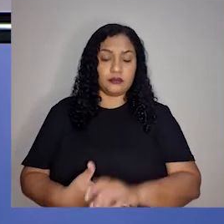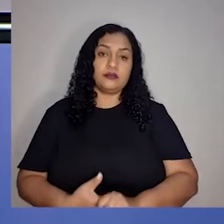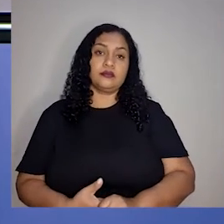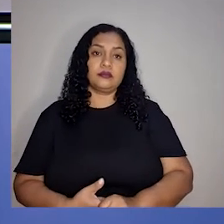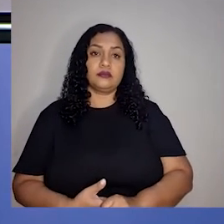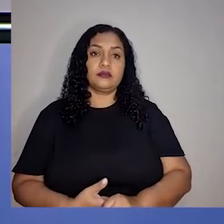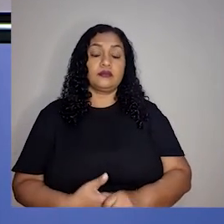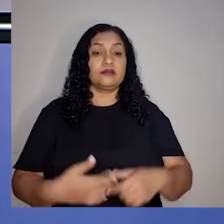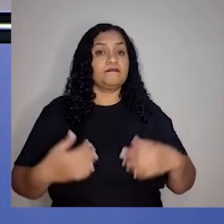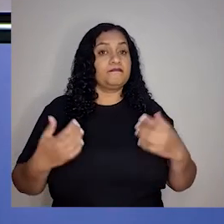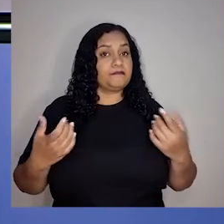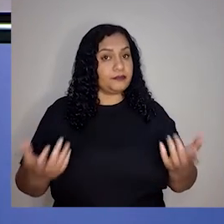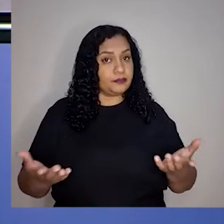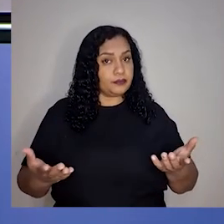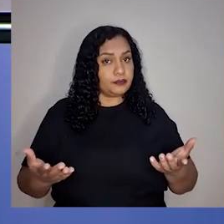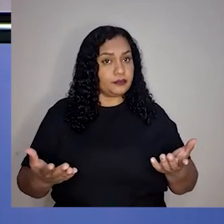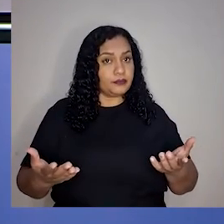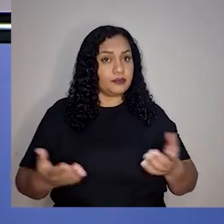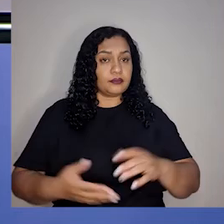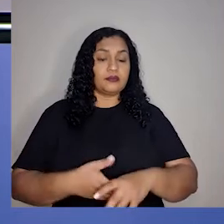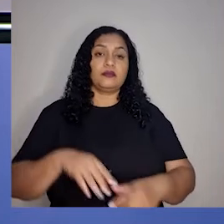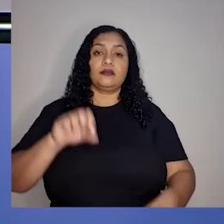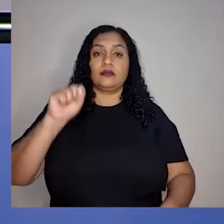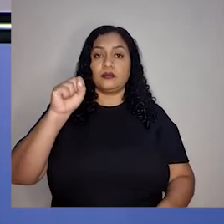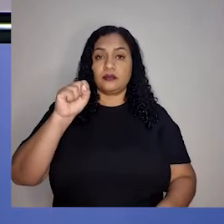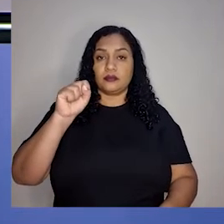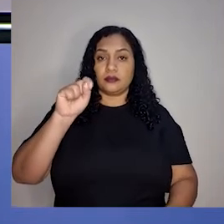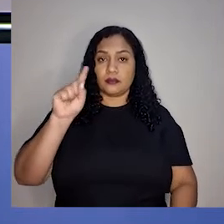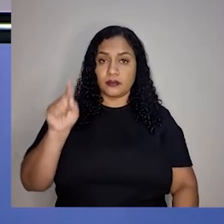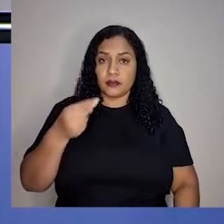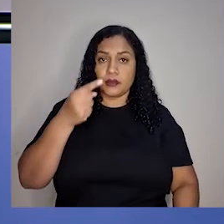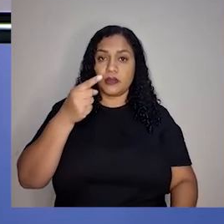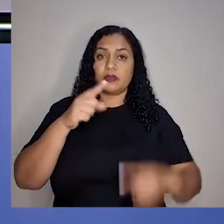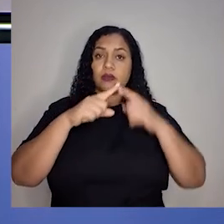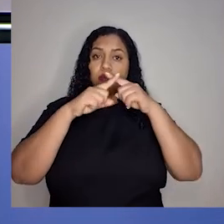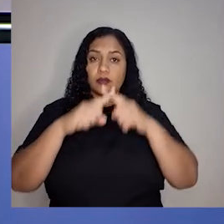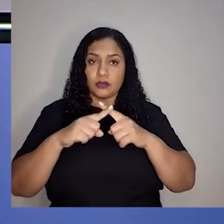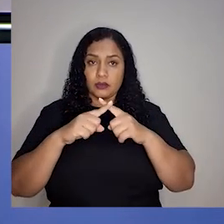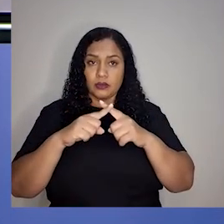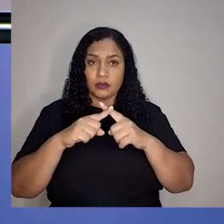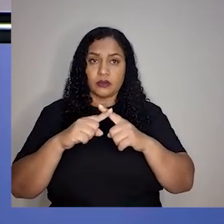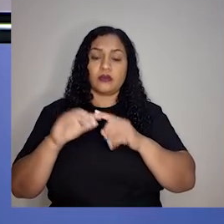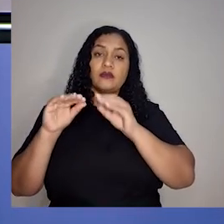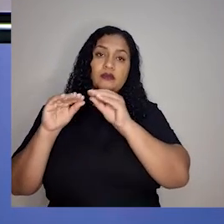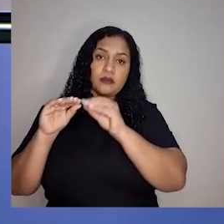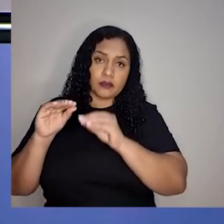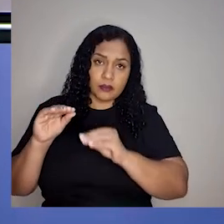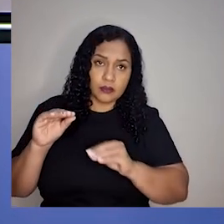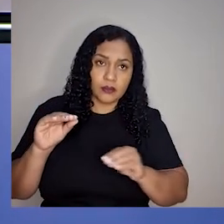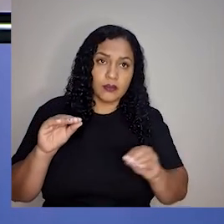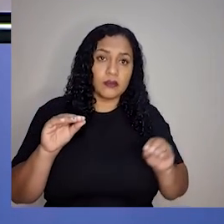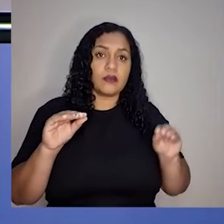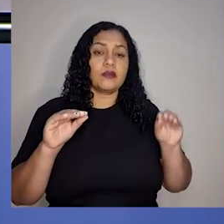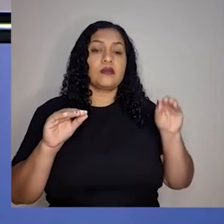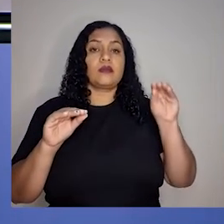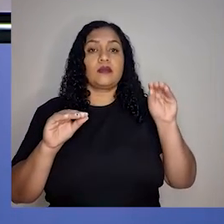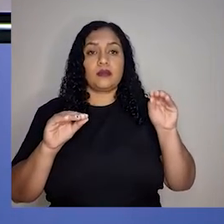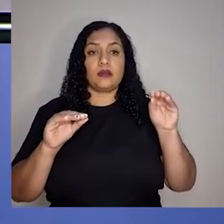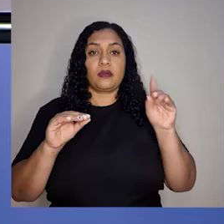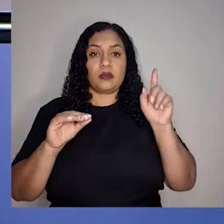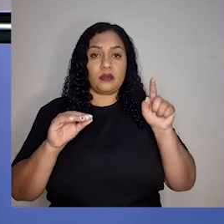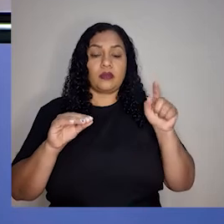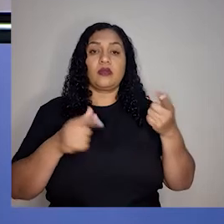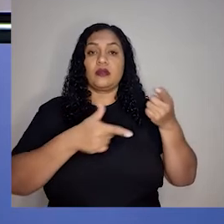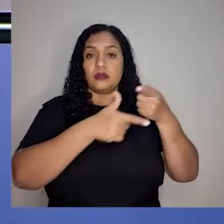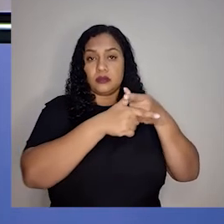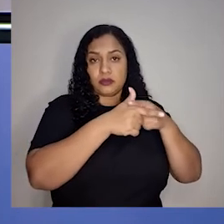vamos resolver Gente esse 8 mil que está multiplicando desse lado vou trazer ele com